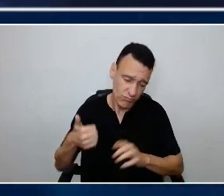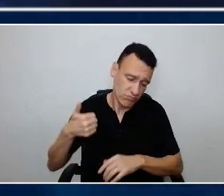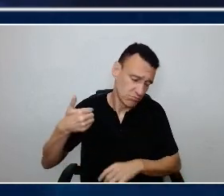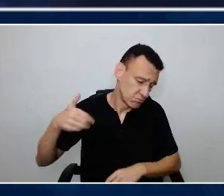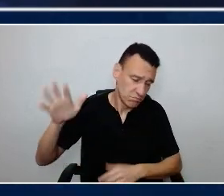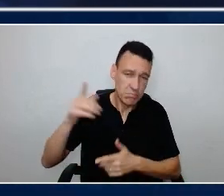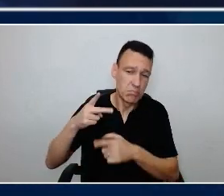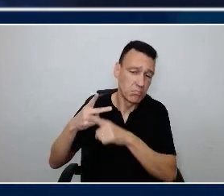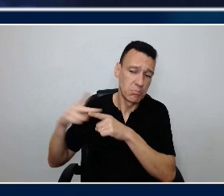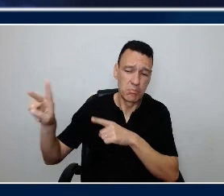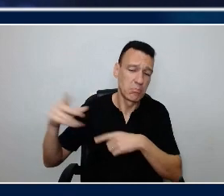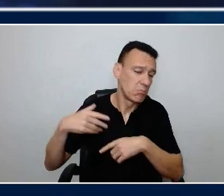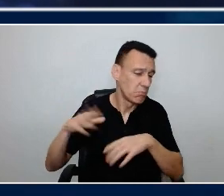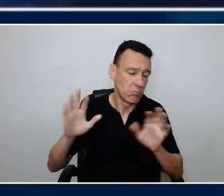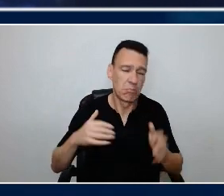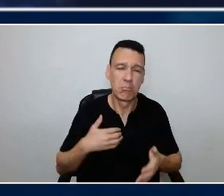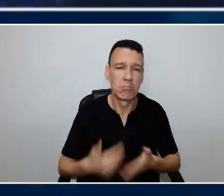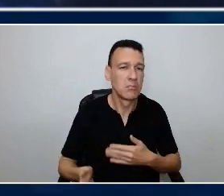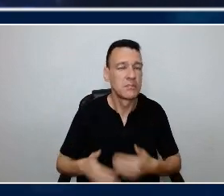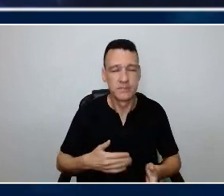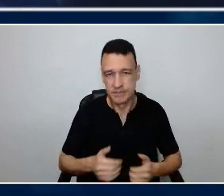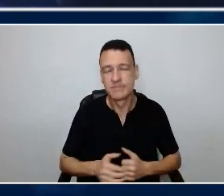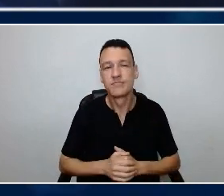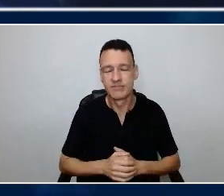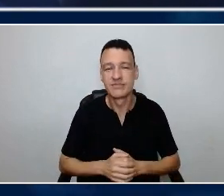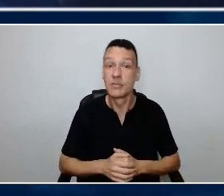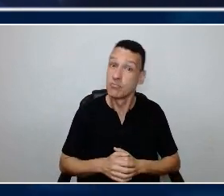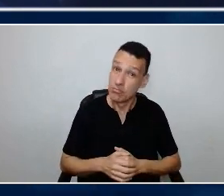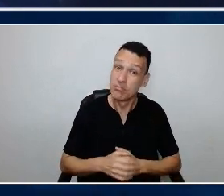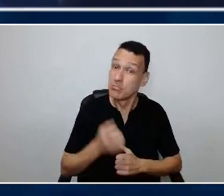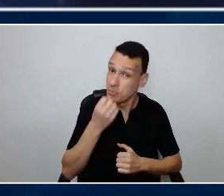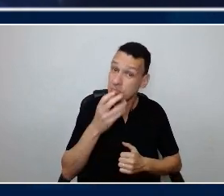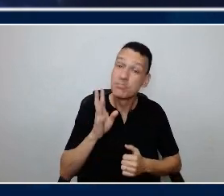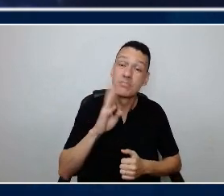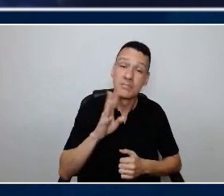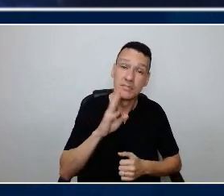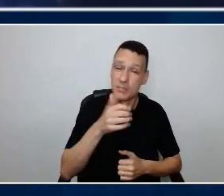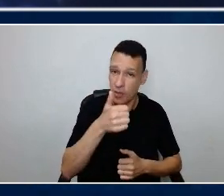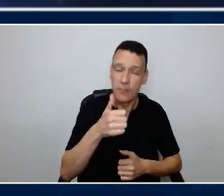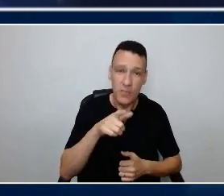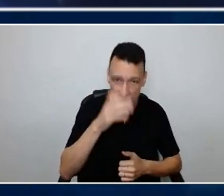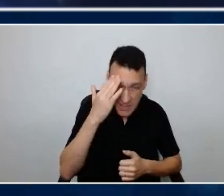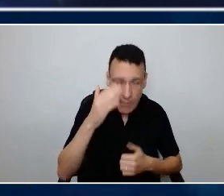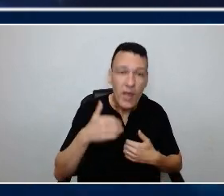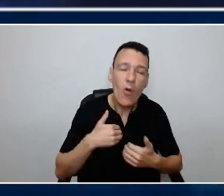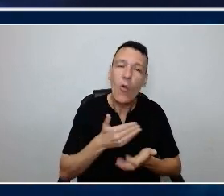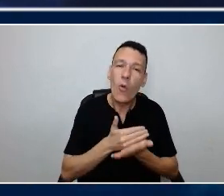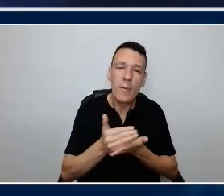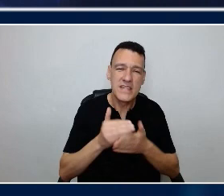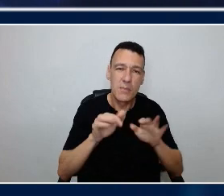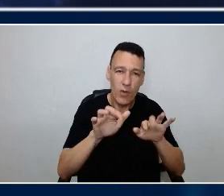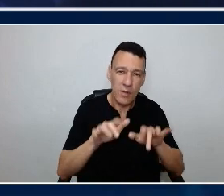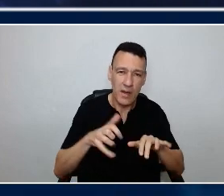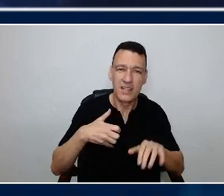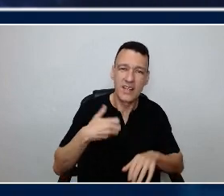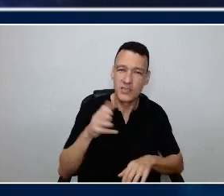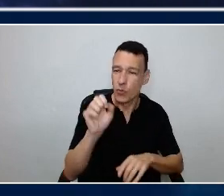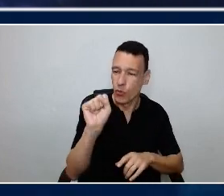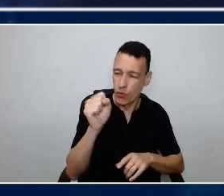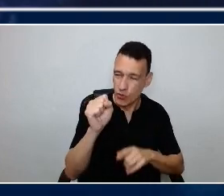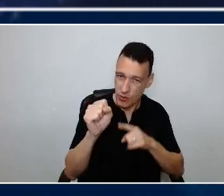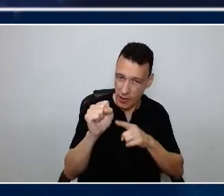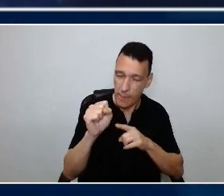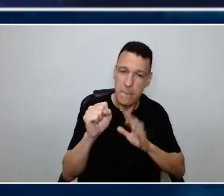Obrigada você sabe que eu comecei a a programar com 8 anos de idade né e Nossa não sabia com com